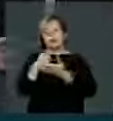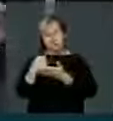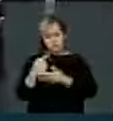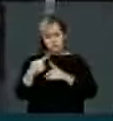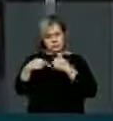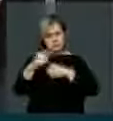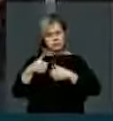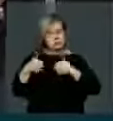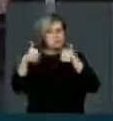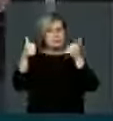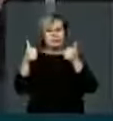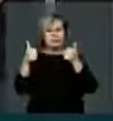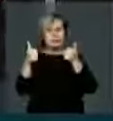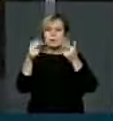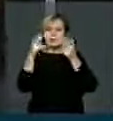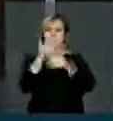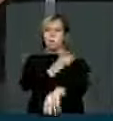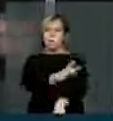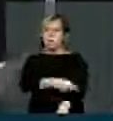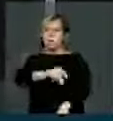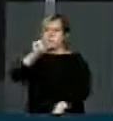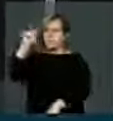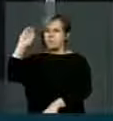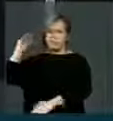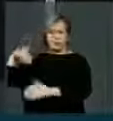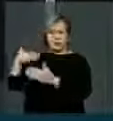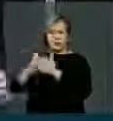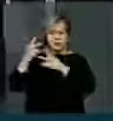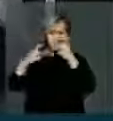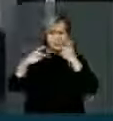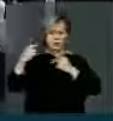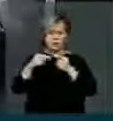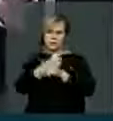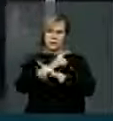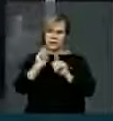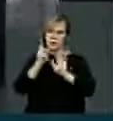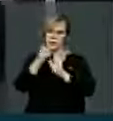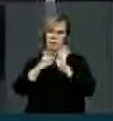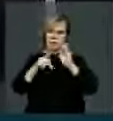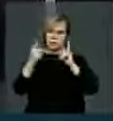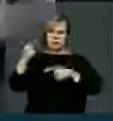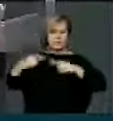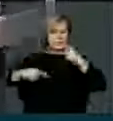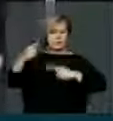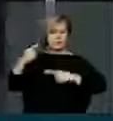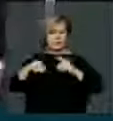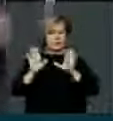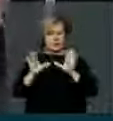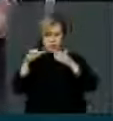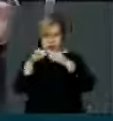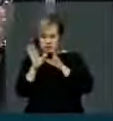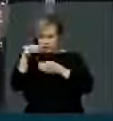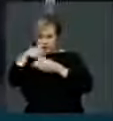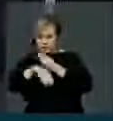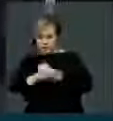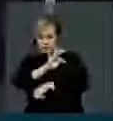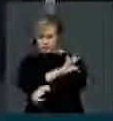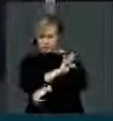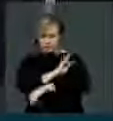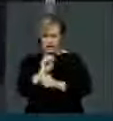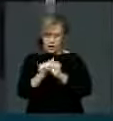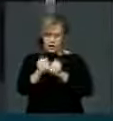construído não nos moldes tradicionais da política brasileira um programa discutido debatido em quatro paredes com técnicos